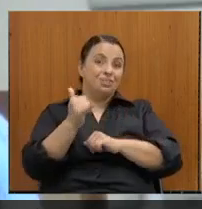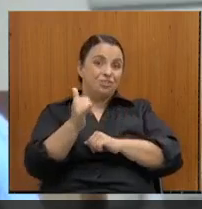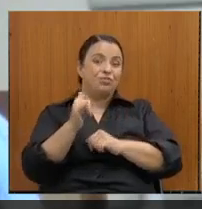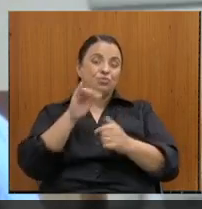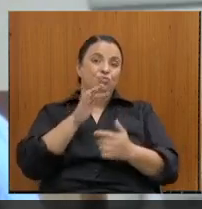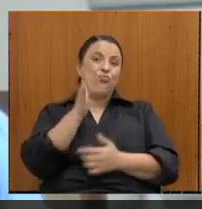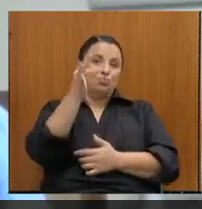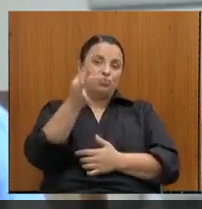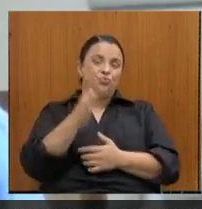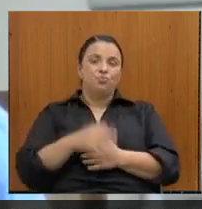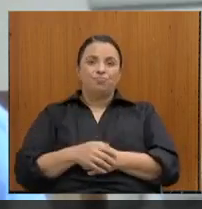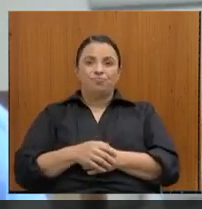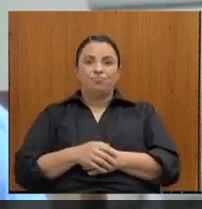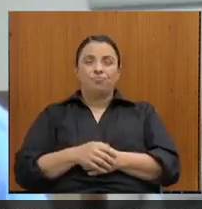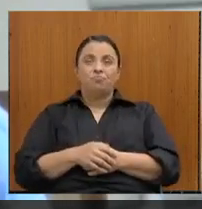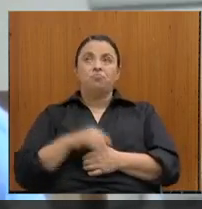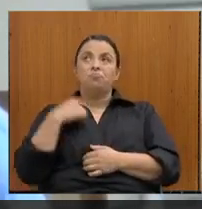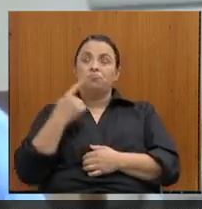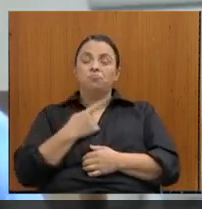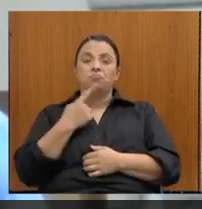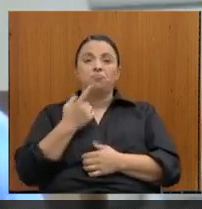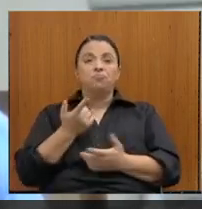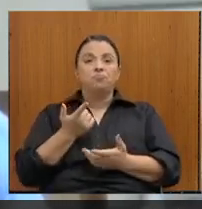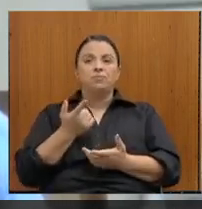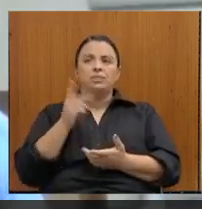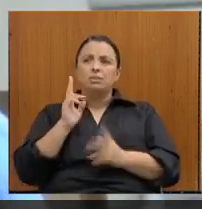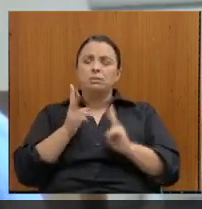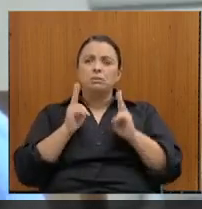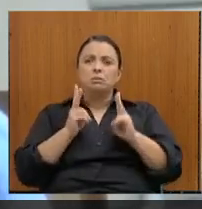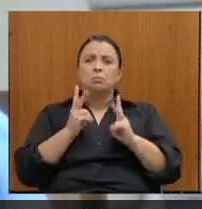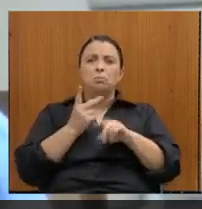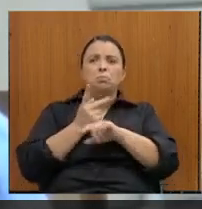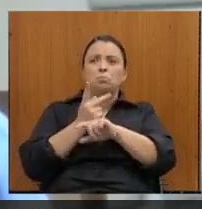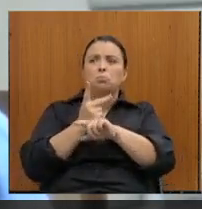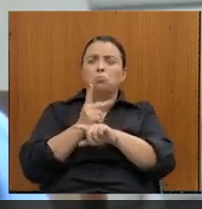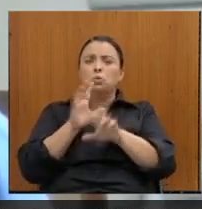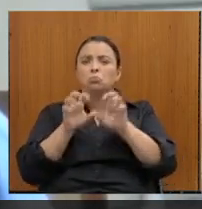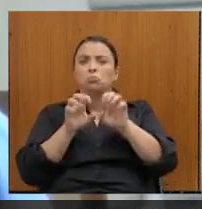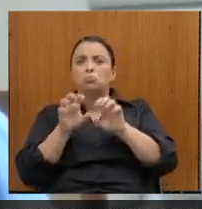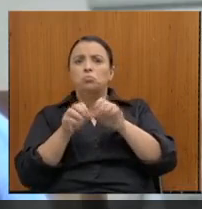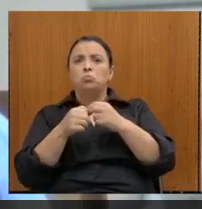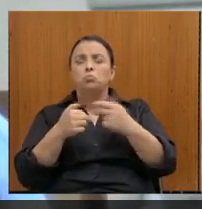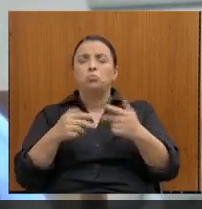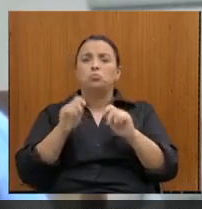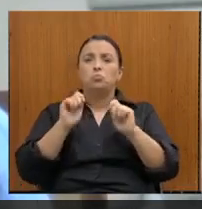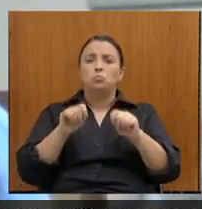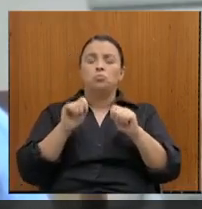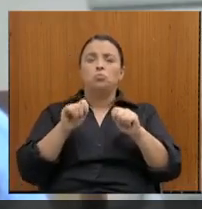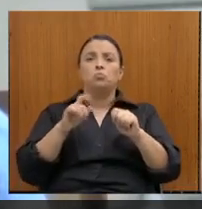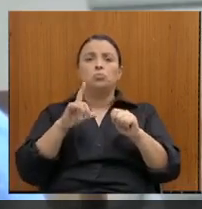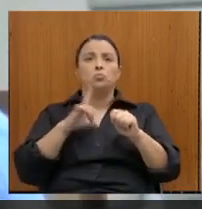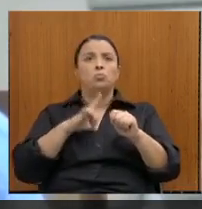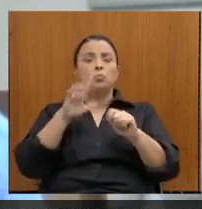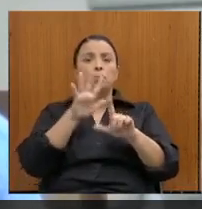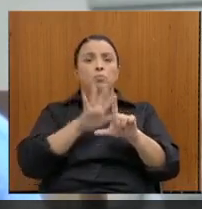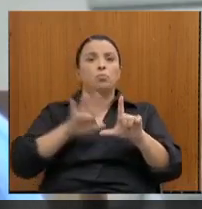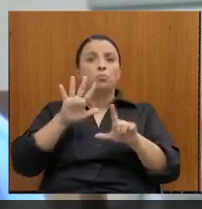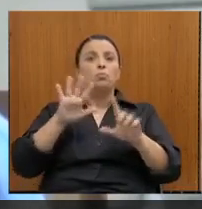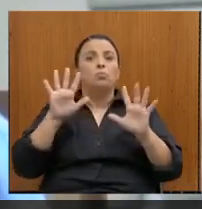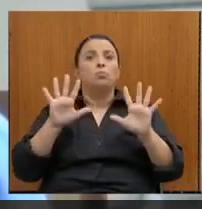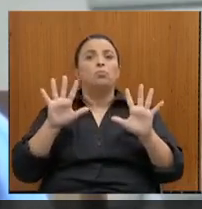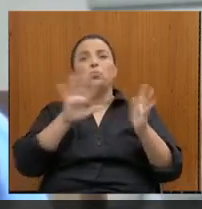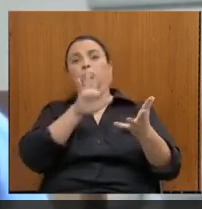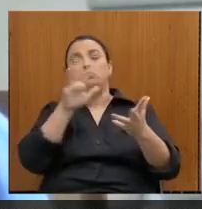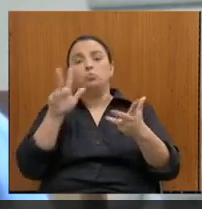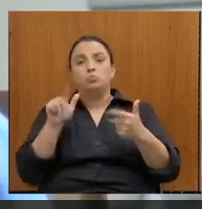que a gente sempre busca algo que possa ter Unificado dentro de uma plataforma Mundial Nem parece né